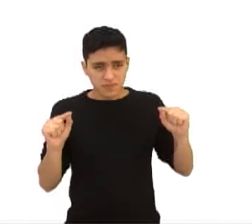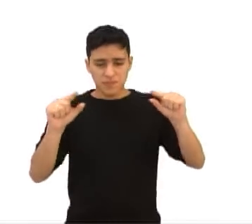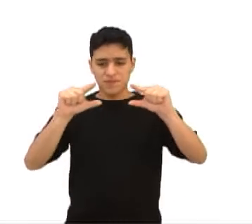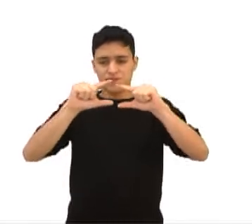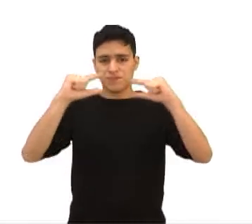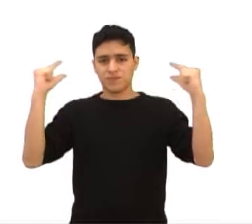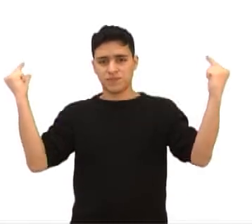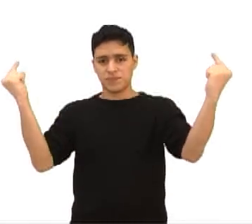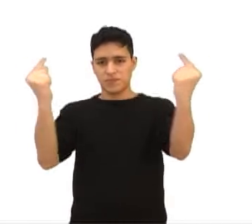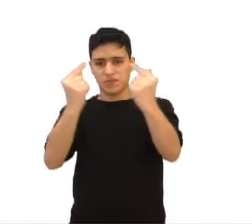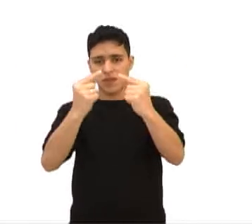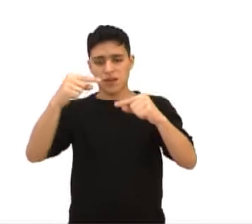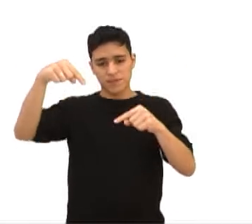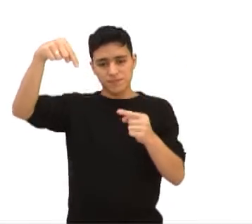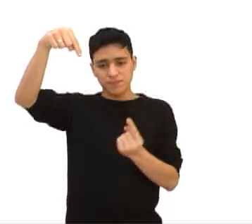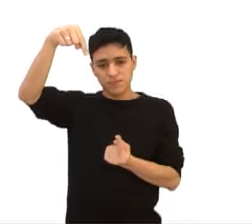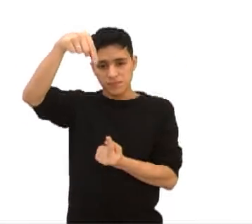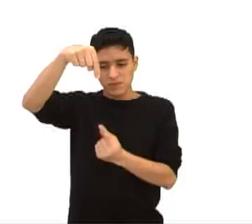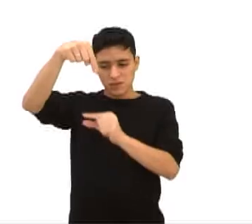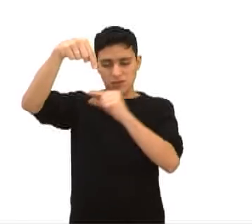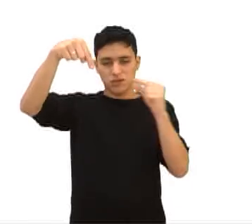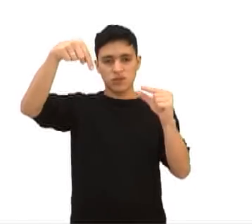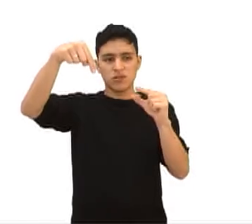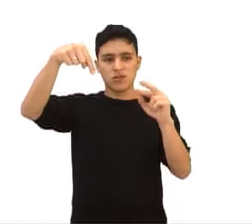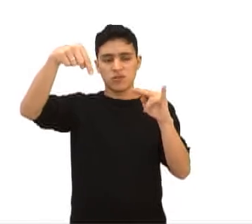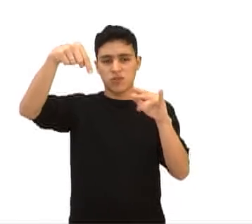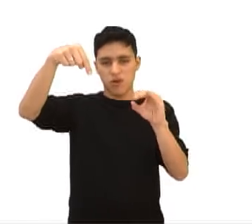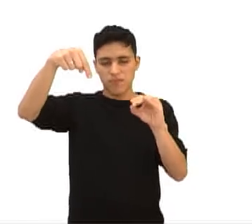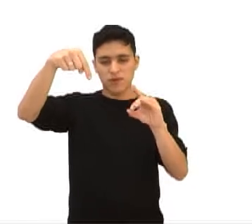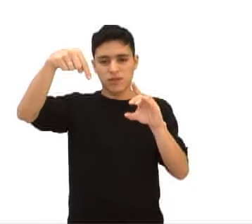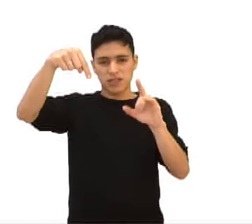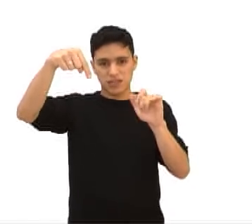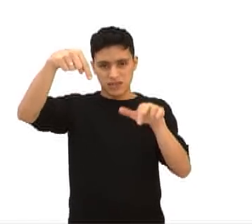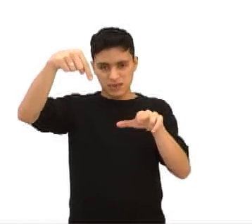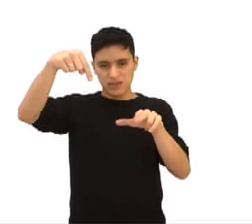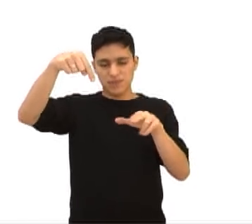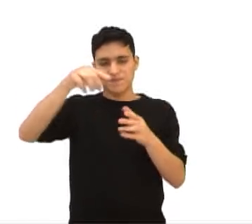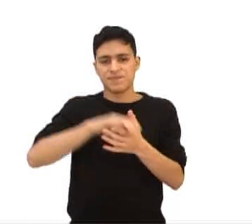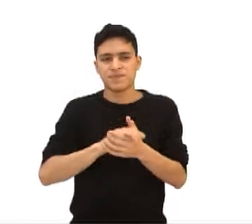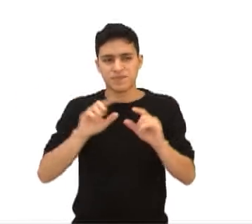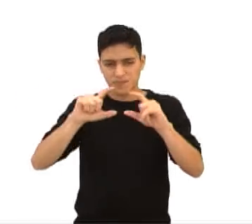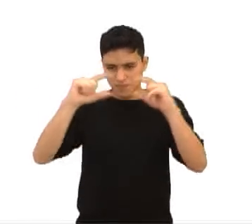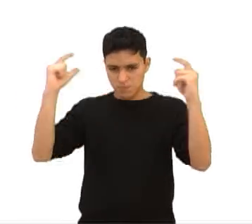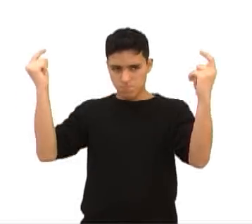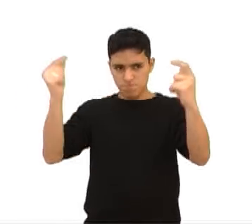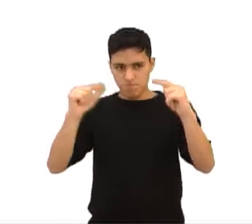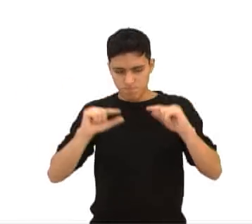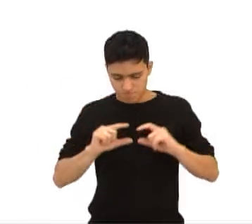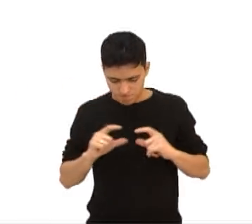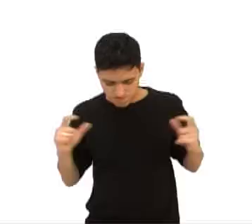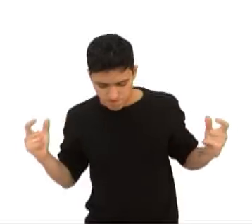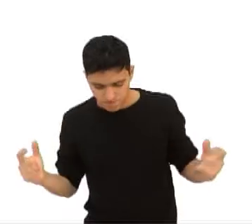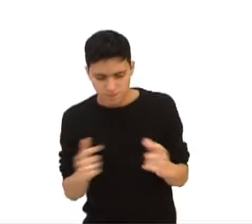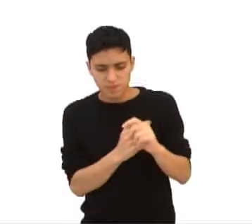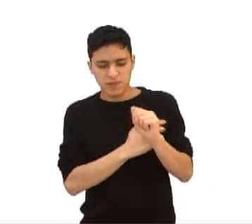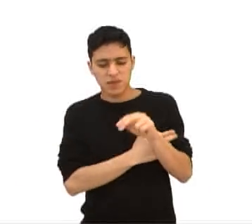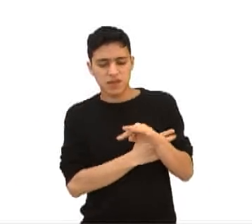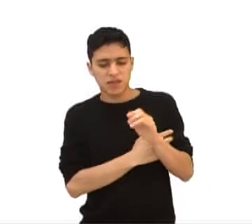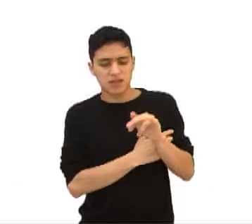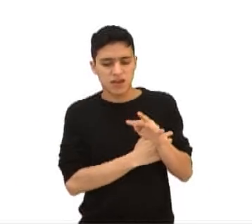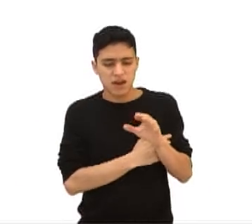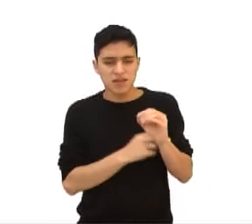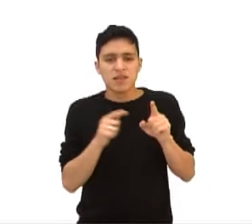Polar Ártico e o Trópico de Câncer, na porção norte do nosso planeta, e entre o Círculo Polar Antártico e